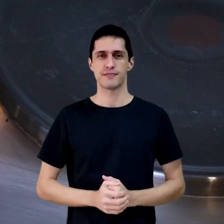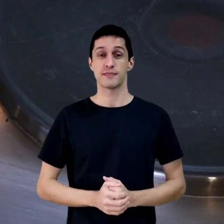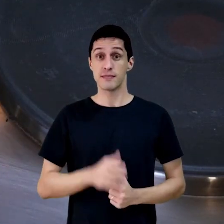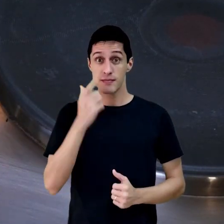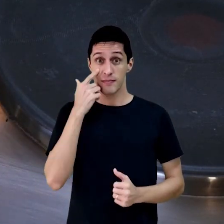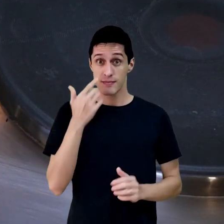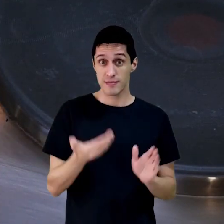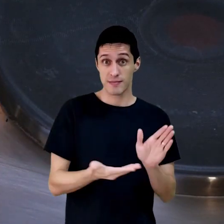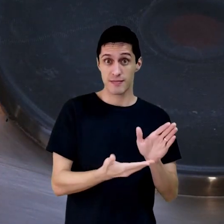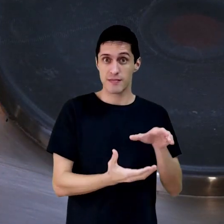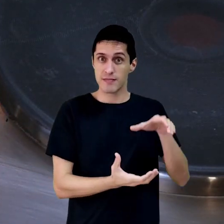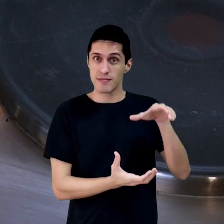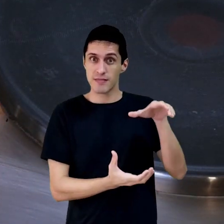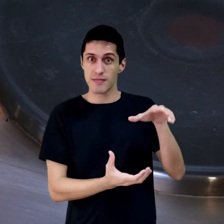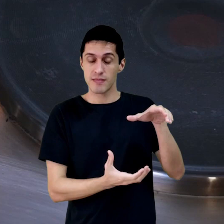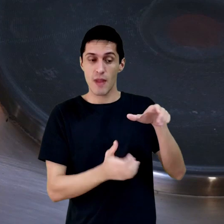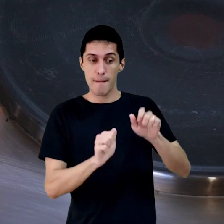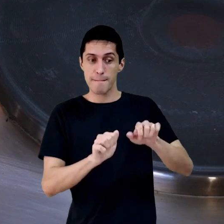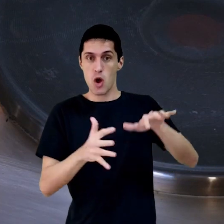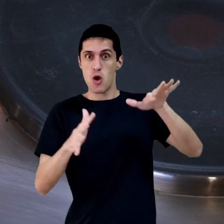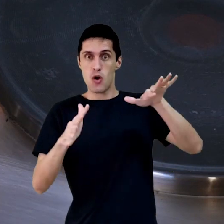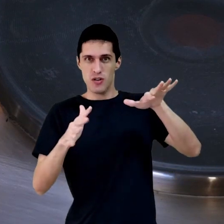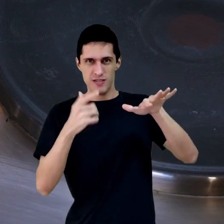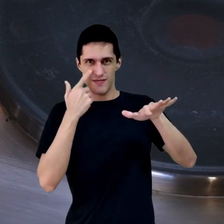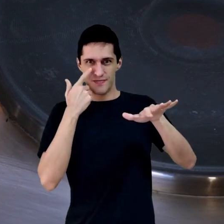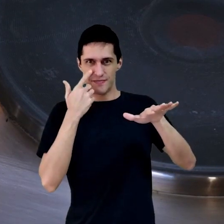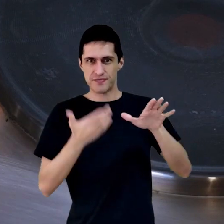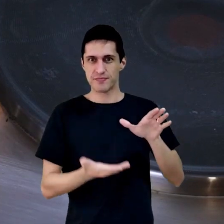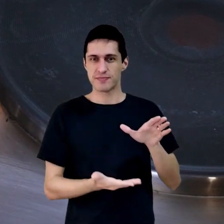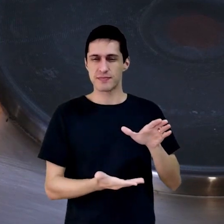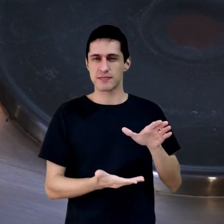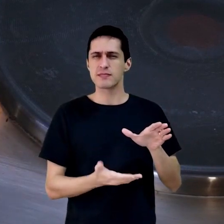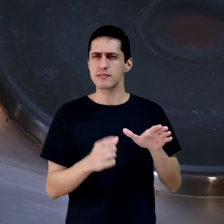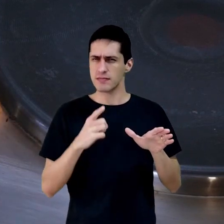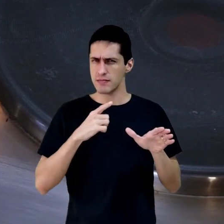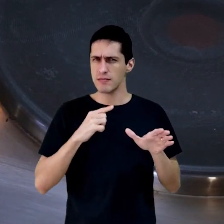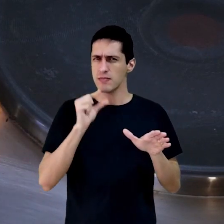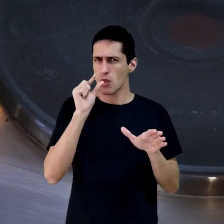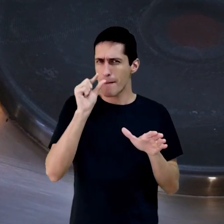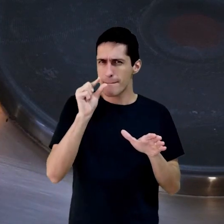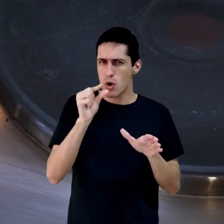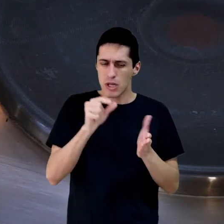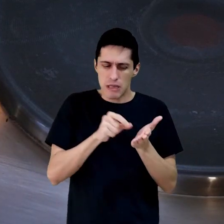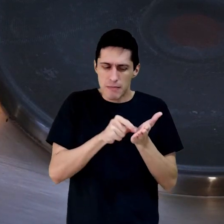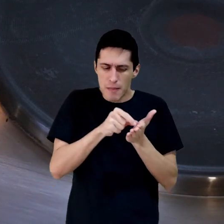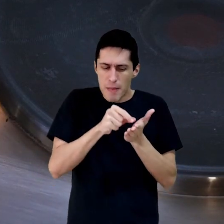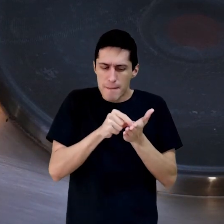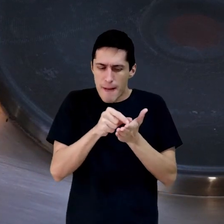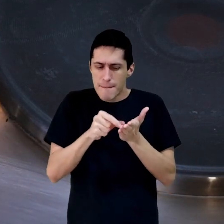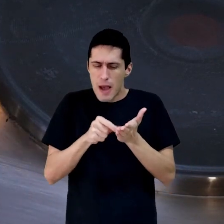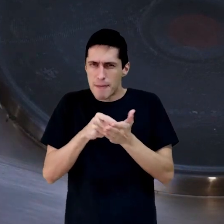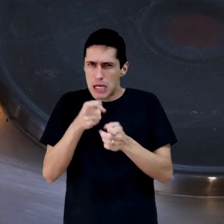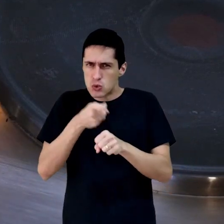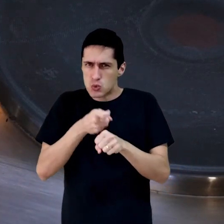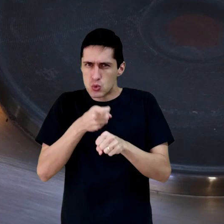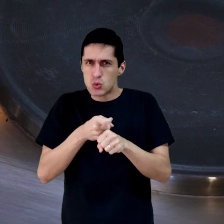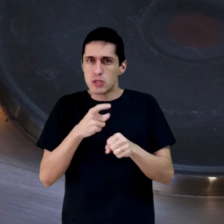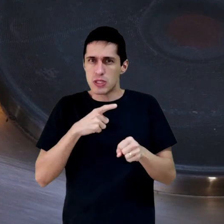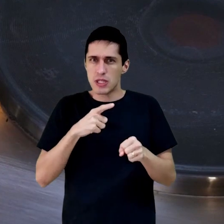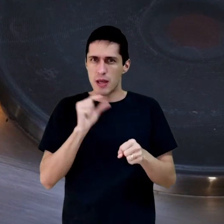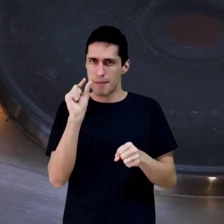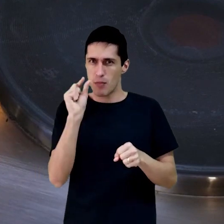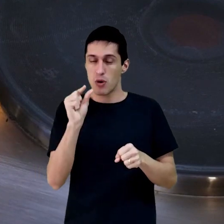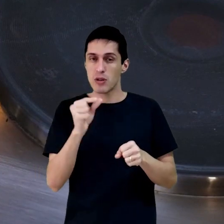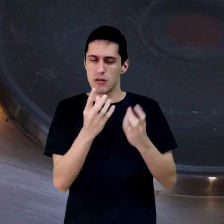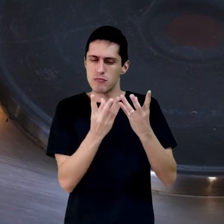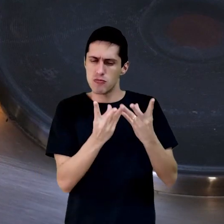Ó, viu que começou a ficar brilhoso? Ainda tem um pouquinho de açúcar cristal ali, certo? Então, derreter